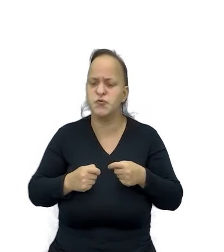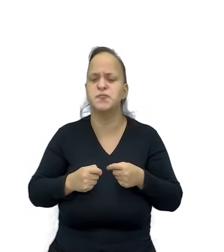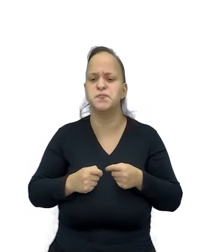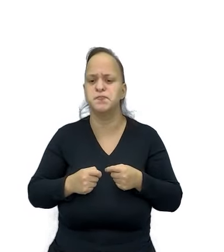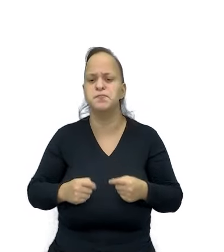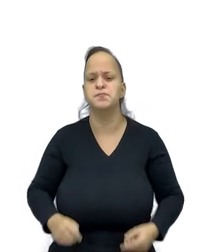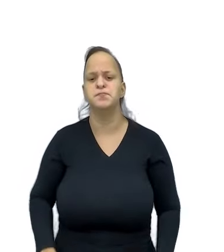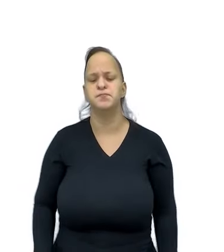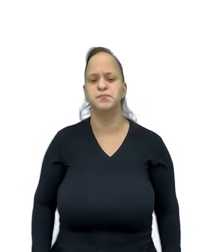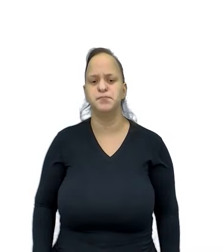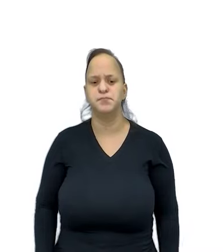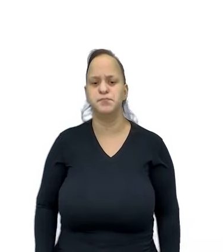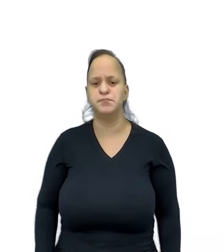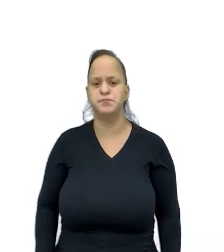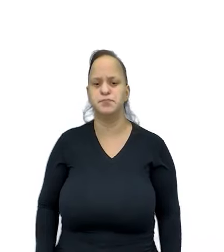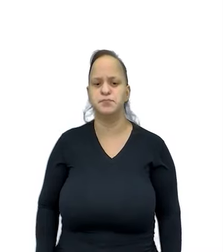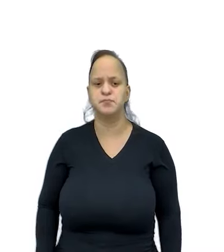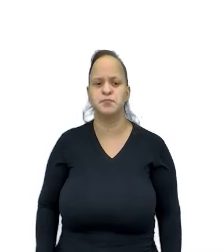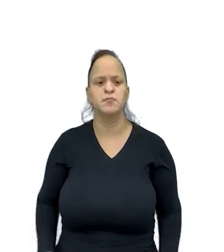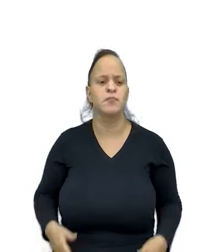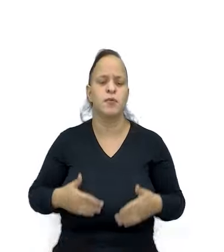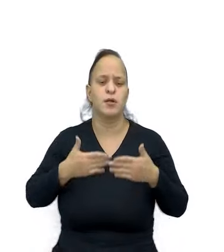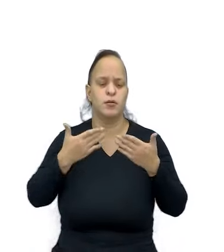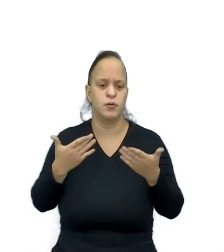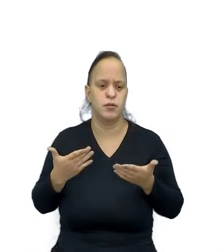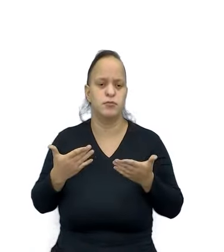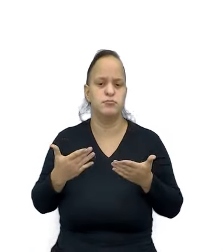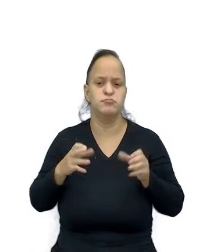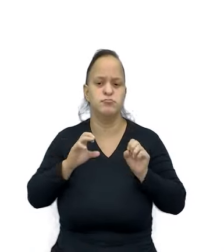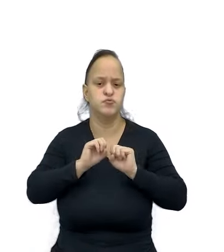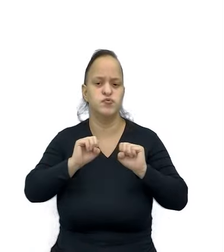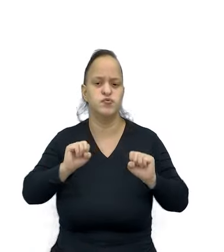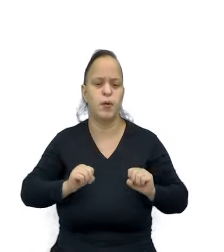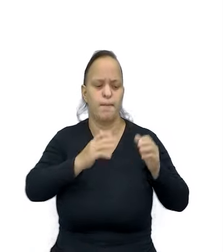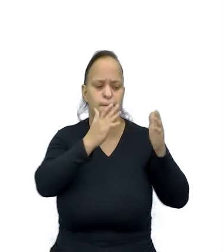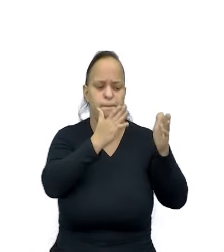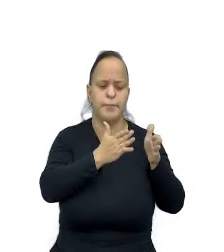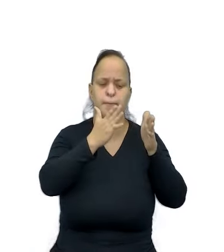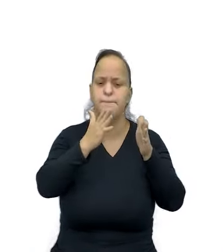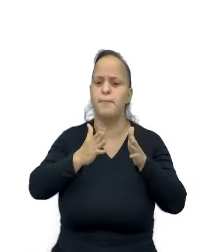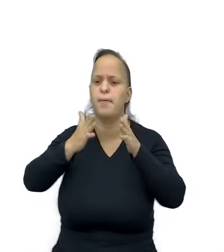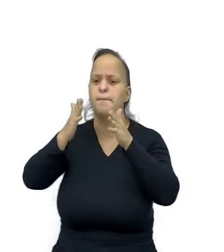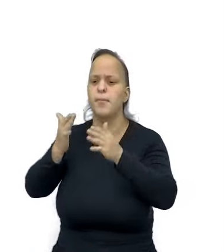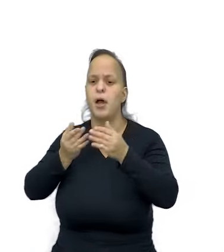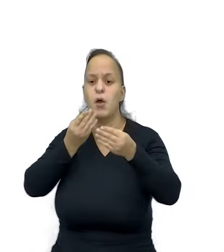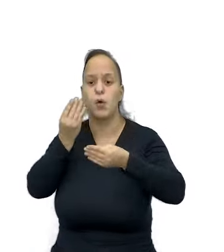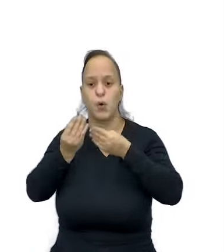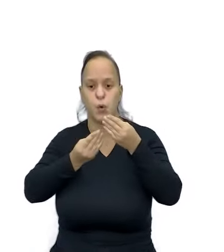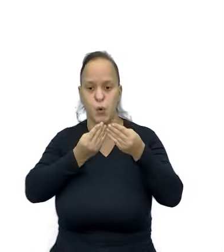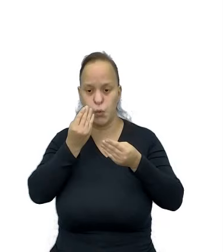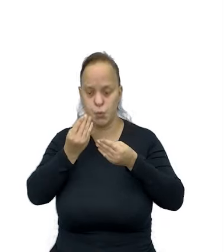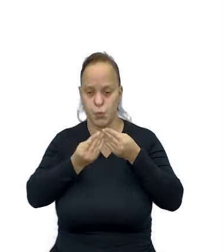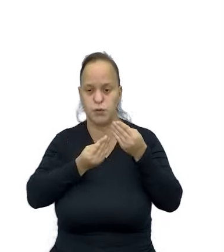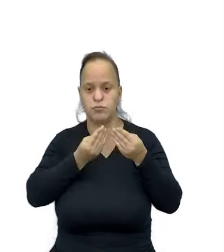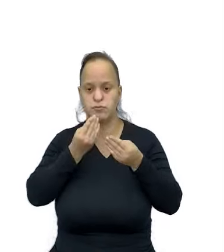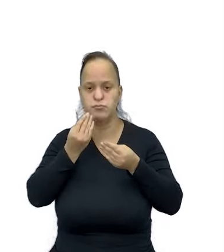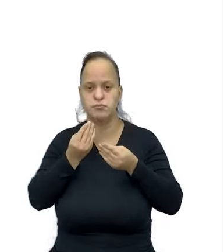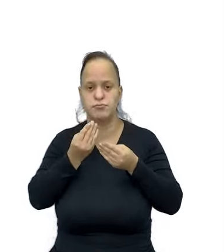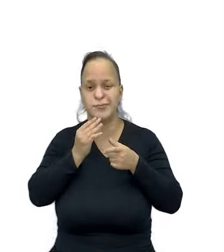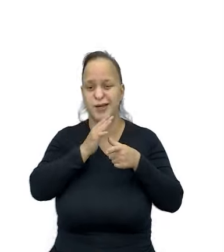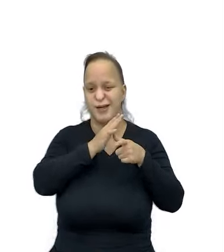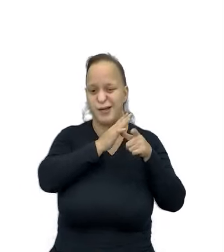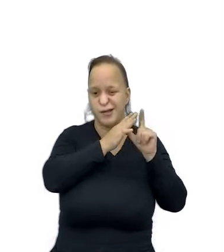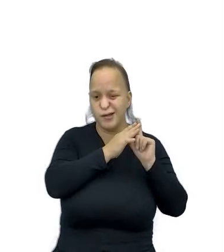gente tem então a sistematização aí das aulas 4 e 5, né? Como que seria, então, trabalhar o